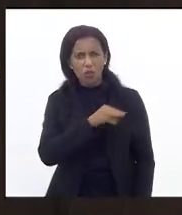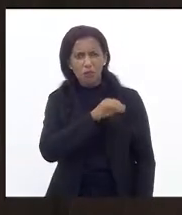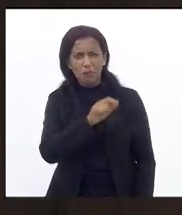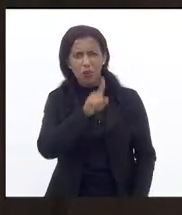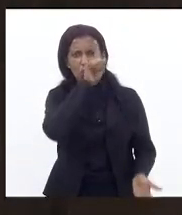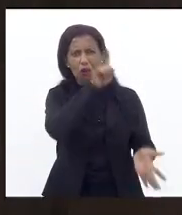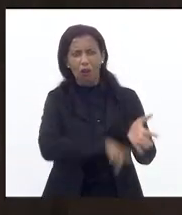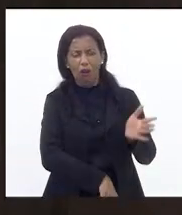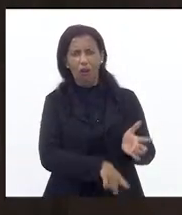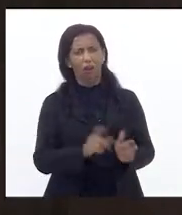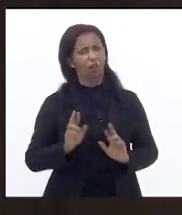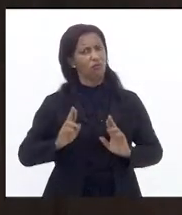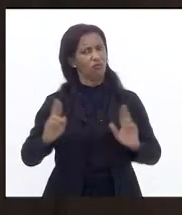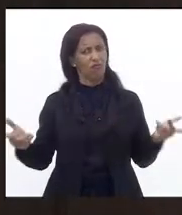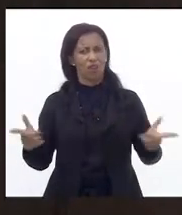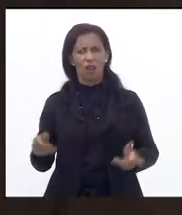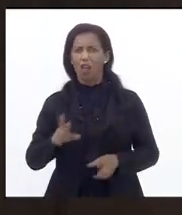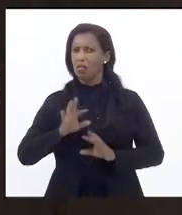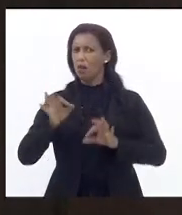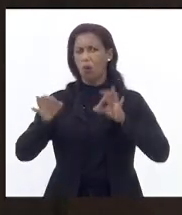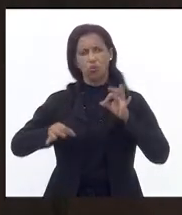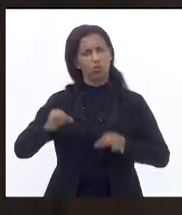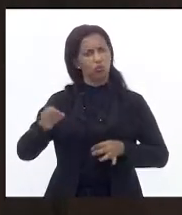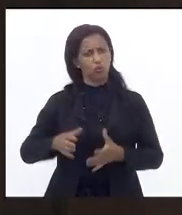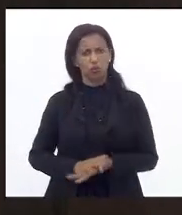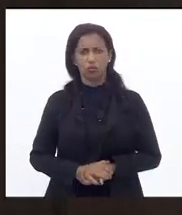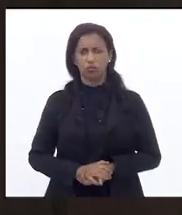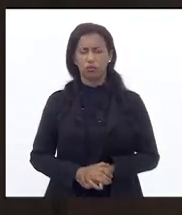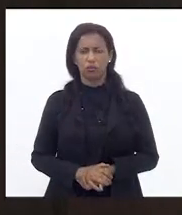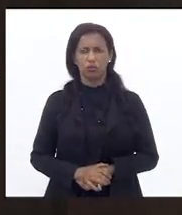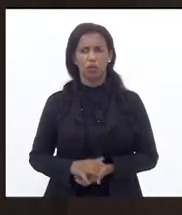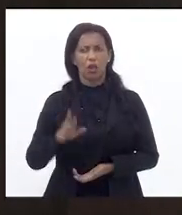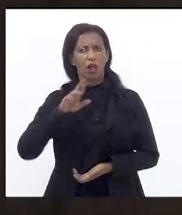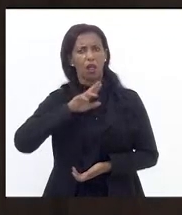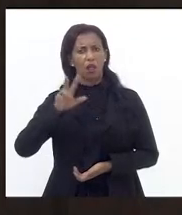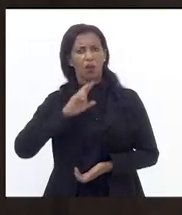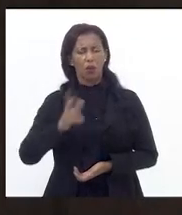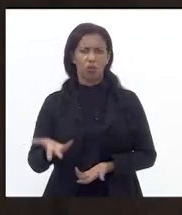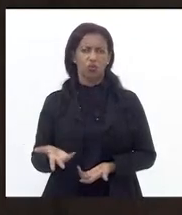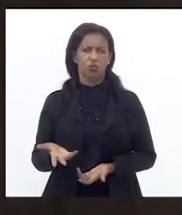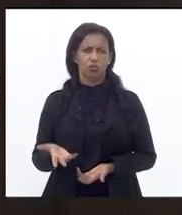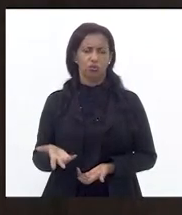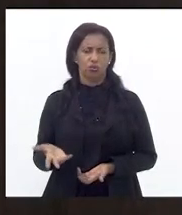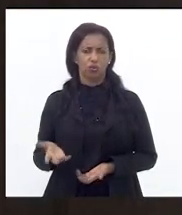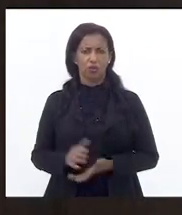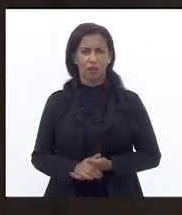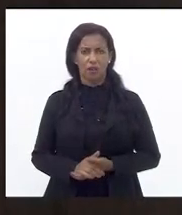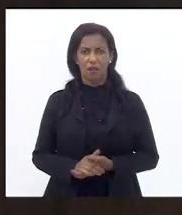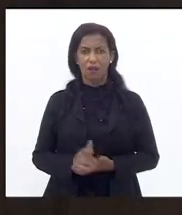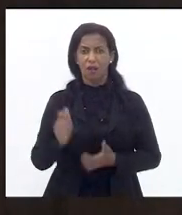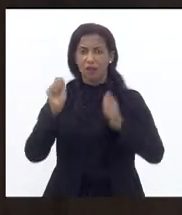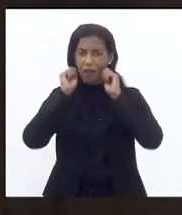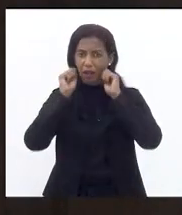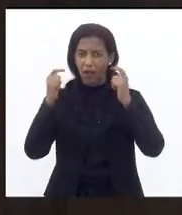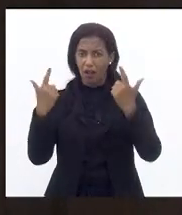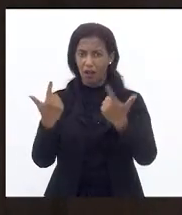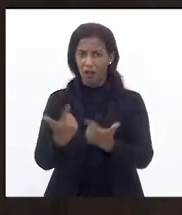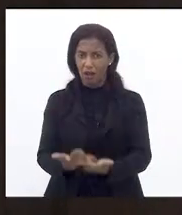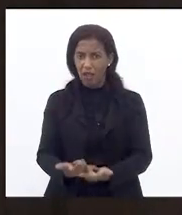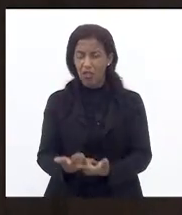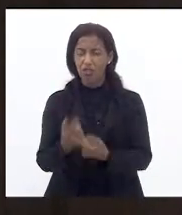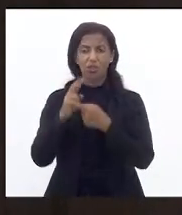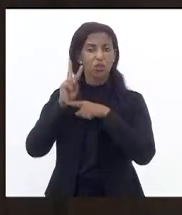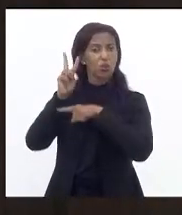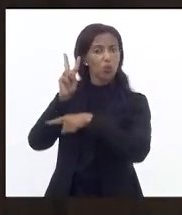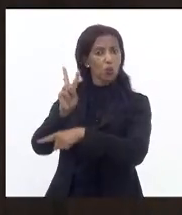outra e não é justo que tem sido feito não é justo omissão desta casa que não